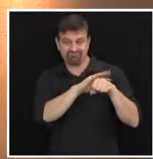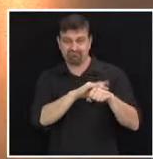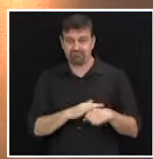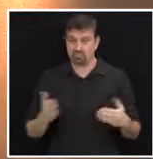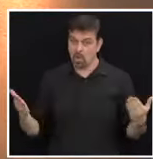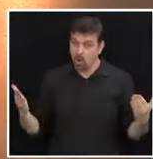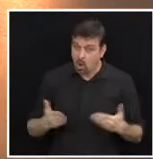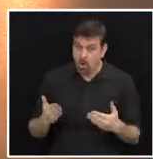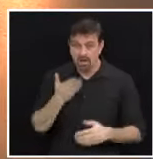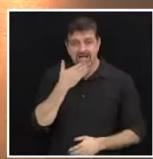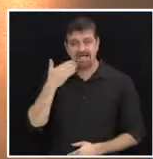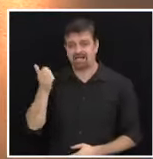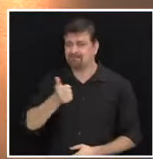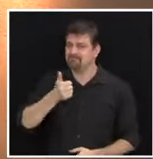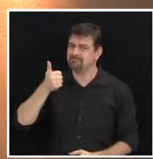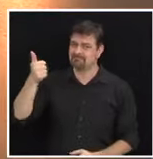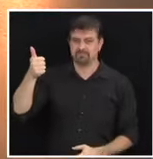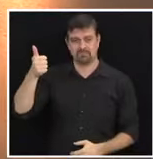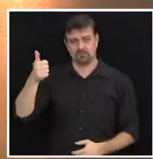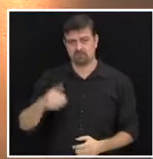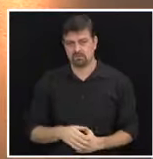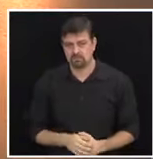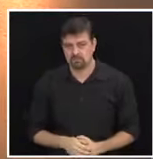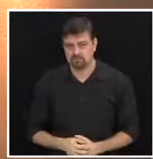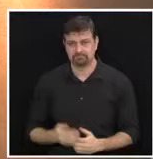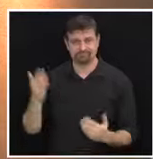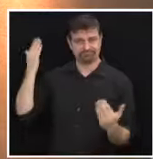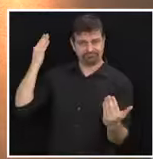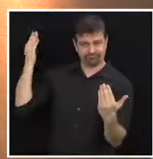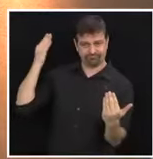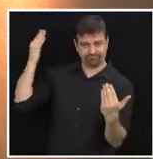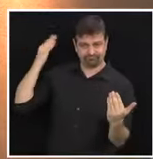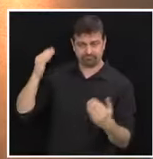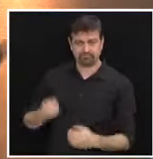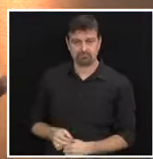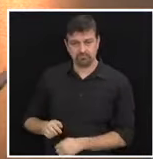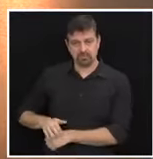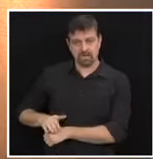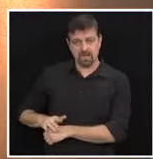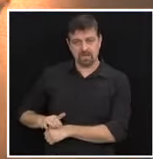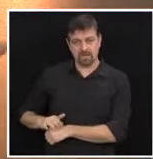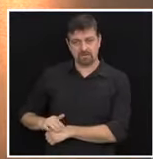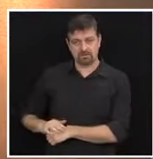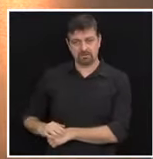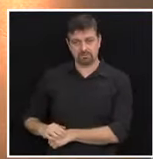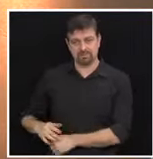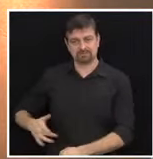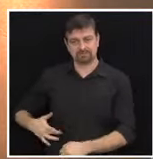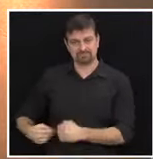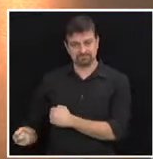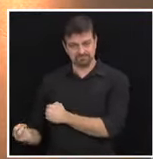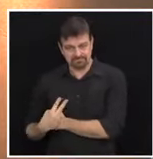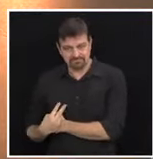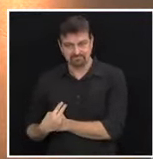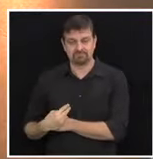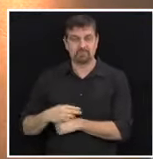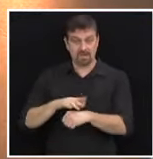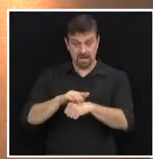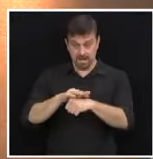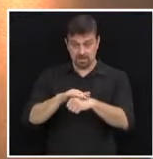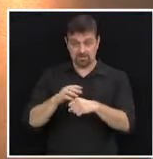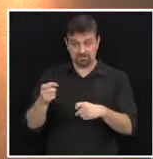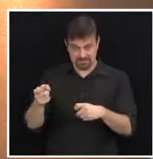tudo melhorou muito em relação às hepatites, às DST e outras doenças